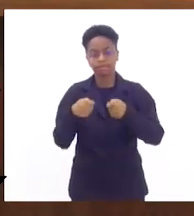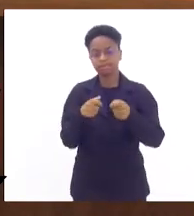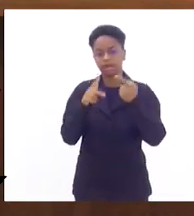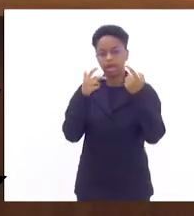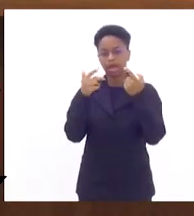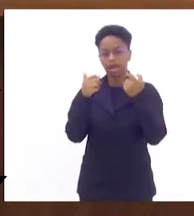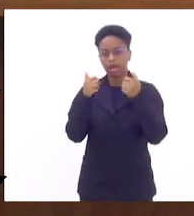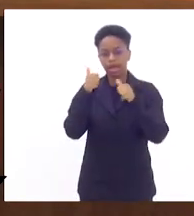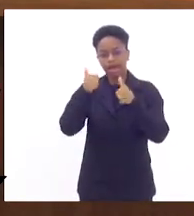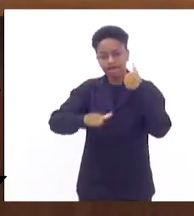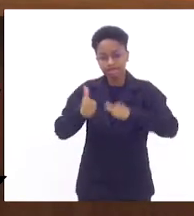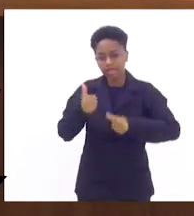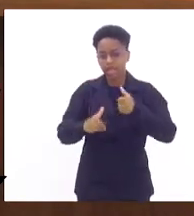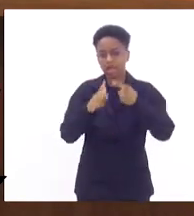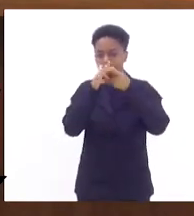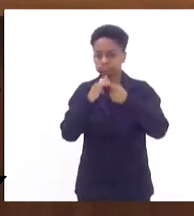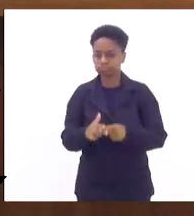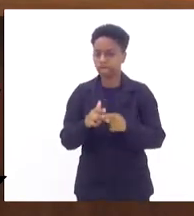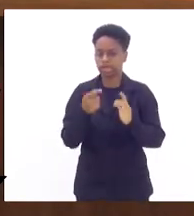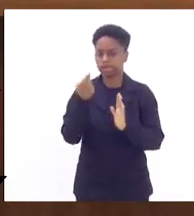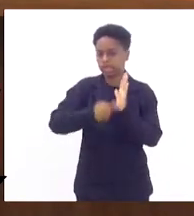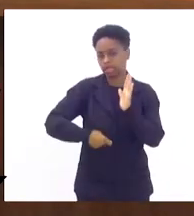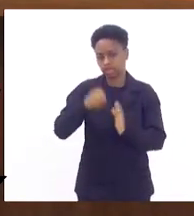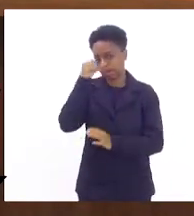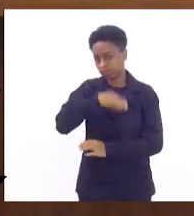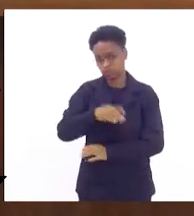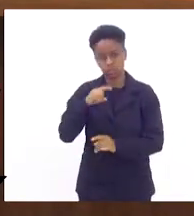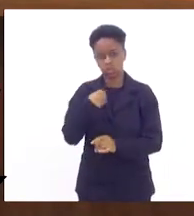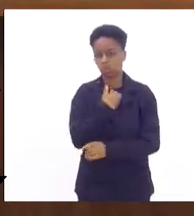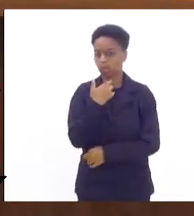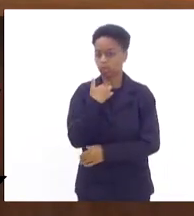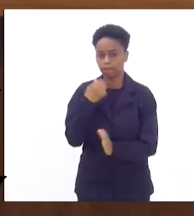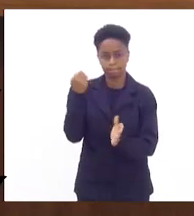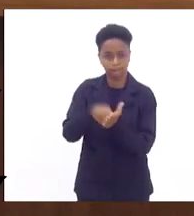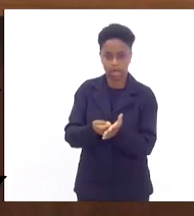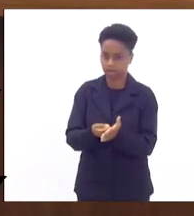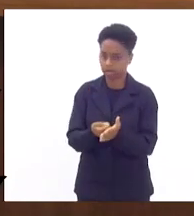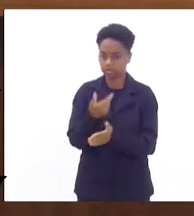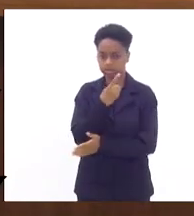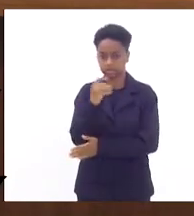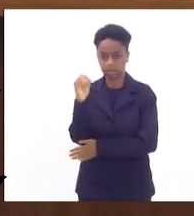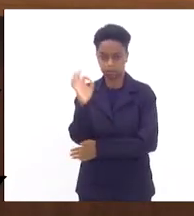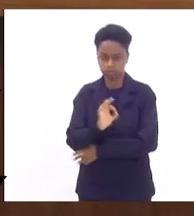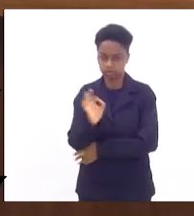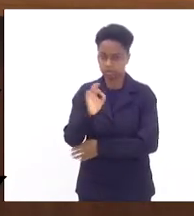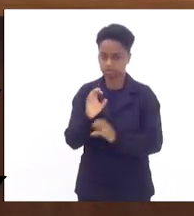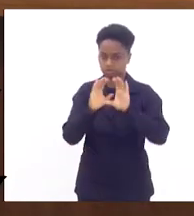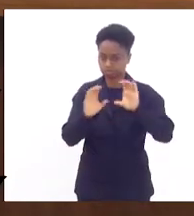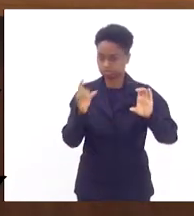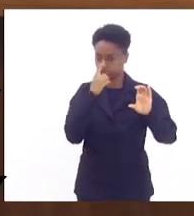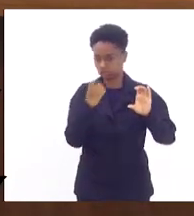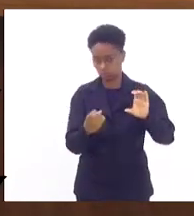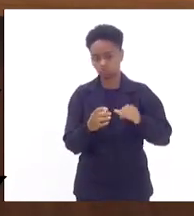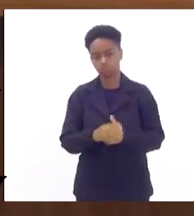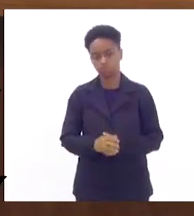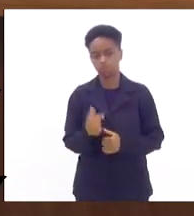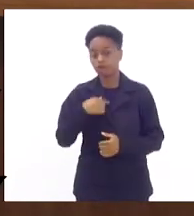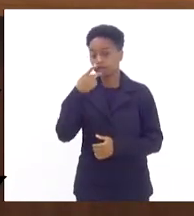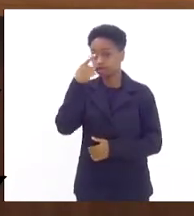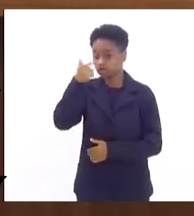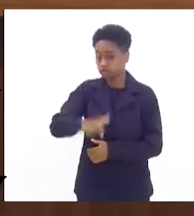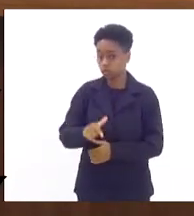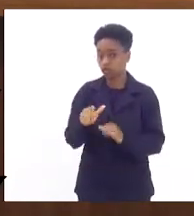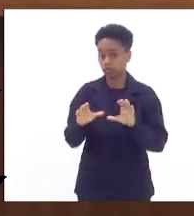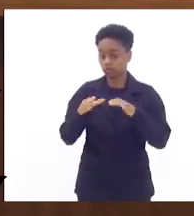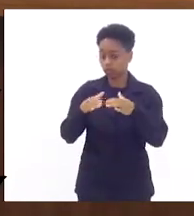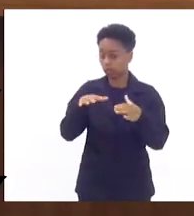essa taxa, que é um absurdo. Não podemos pagar essa taxa de 100% de esgoto. Volto a dizer aos membros da Rio